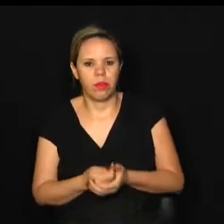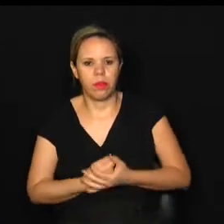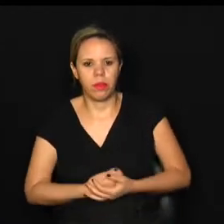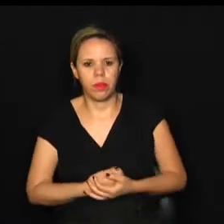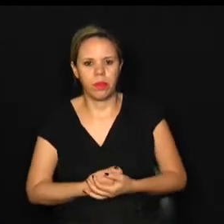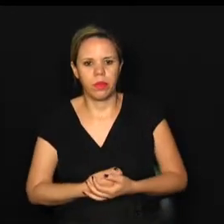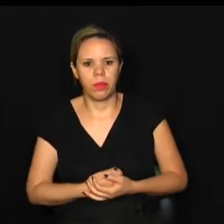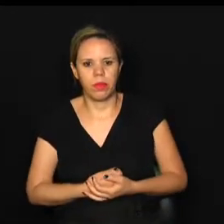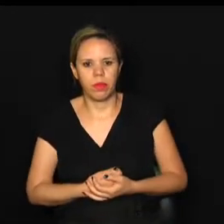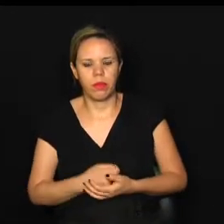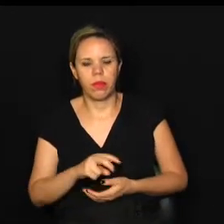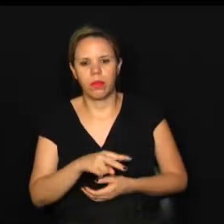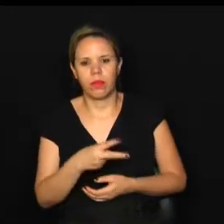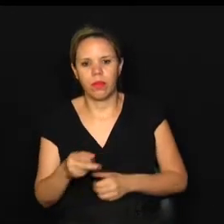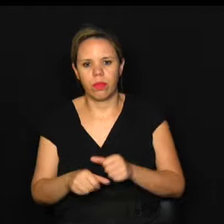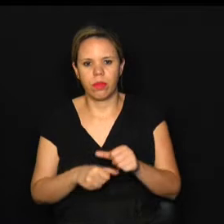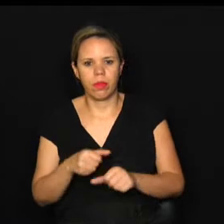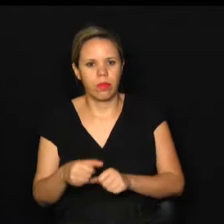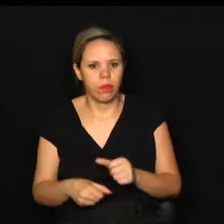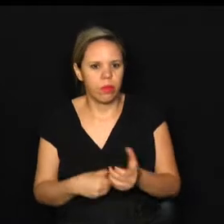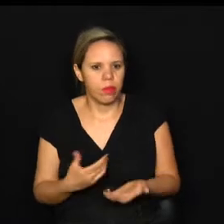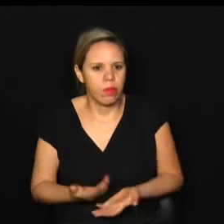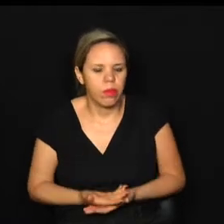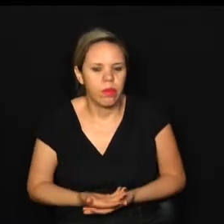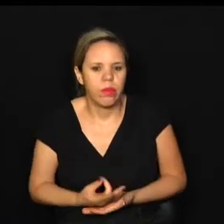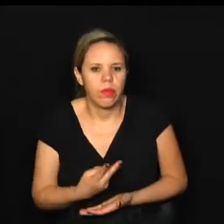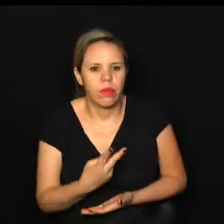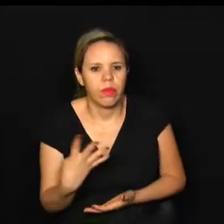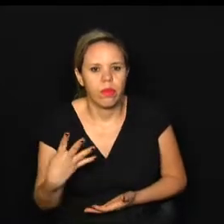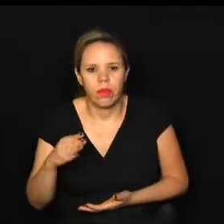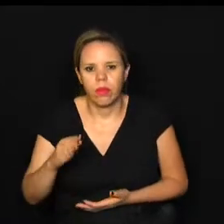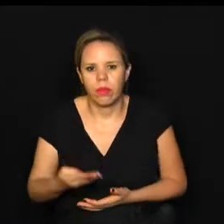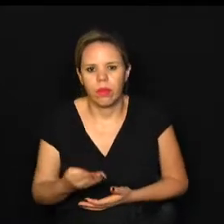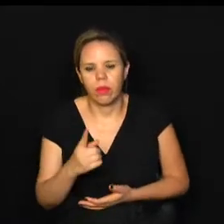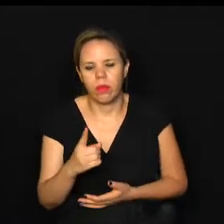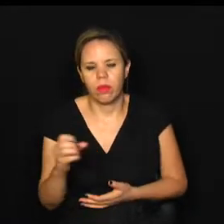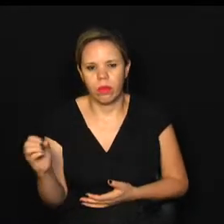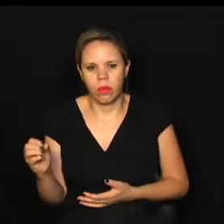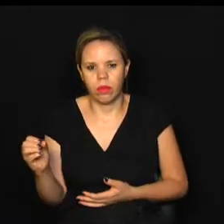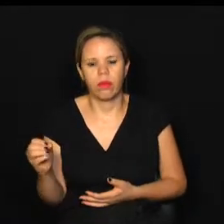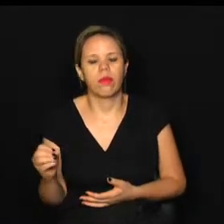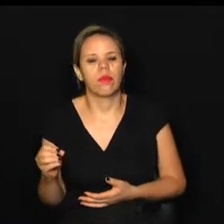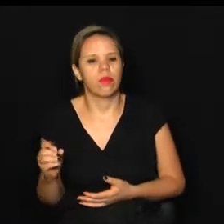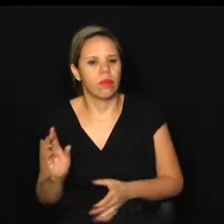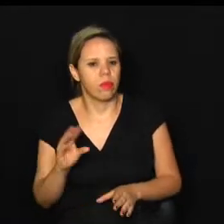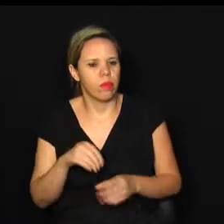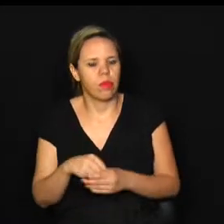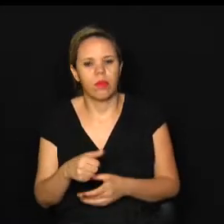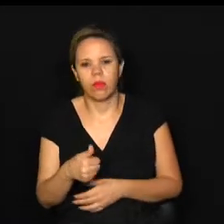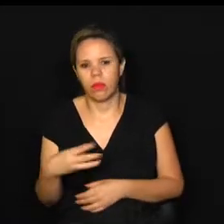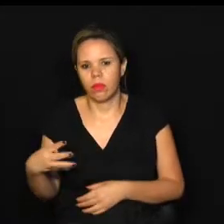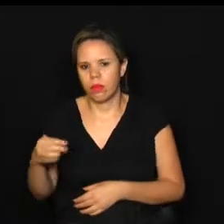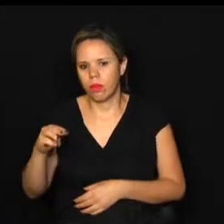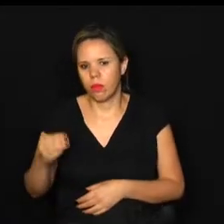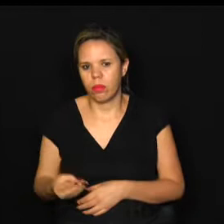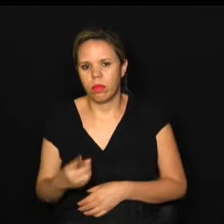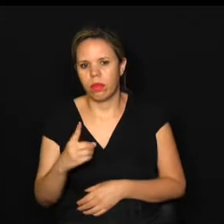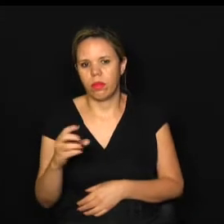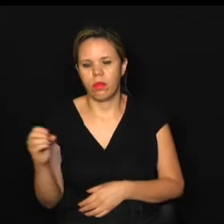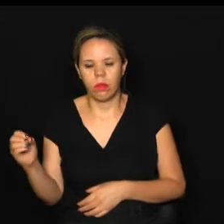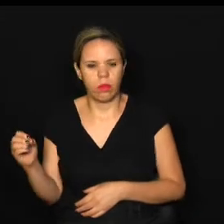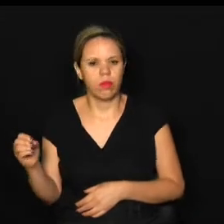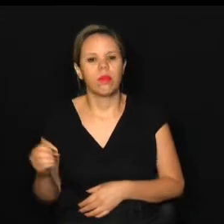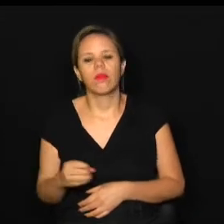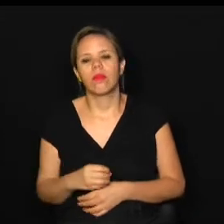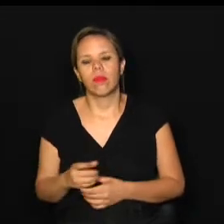As inversões financeiras, a previsão orçamentária é de 24 milhões e 100, tendo sido empenhado 13 milhões e 100, liquidado 12